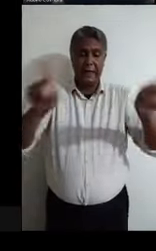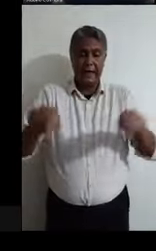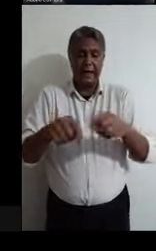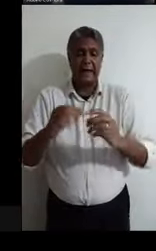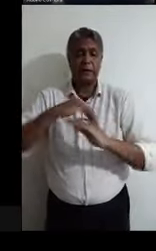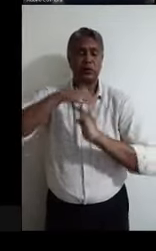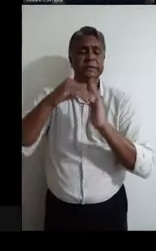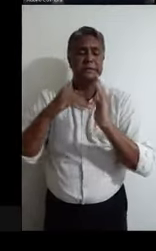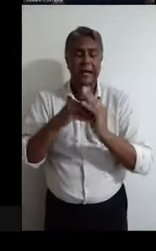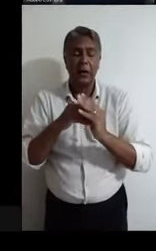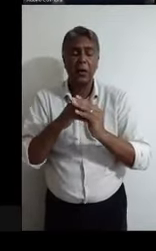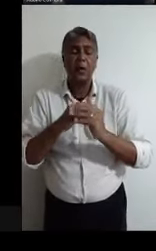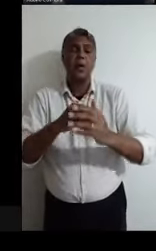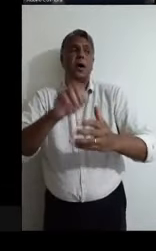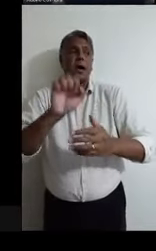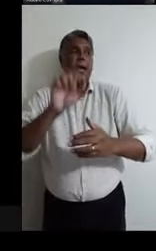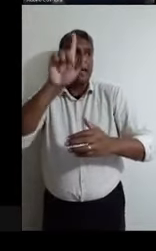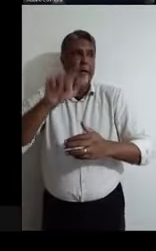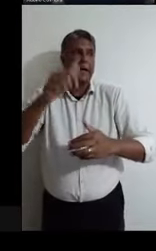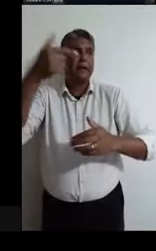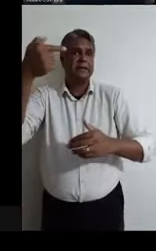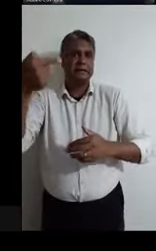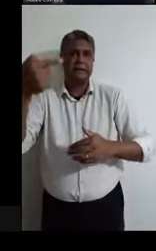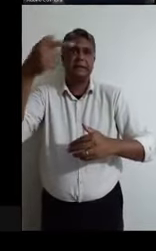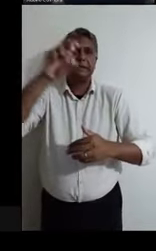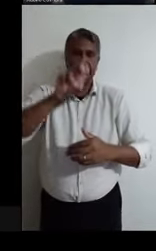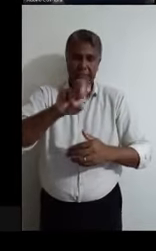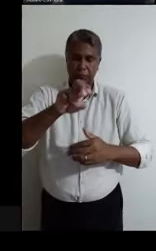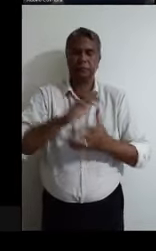275, esse valor é numericamente igual ao deslocamento.